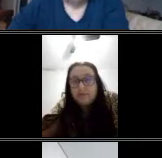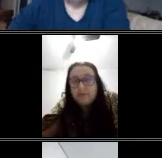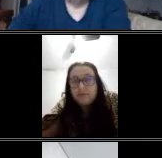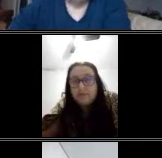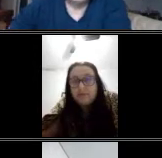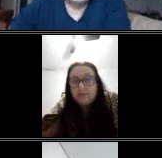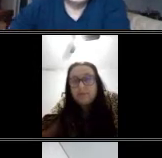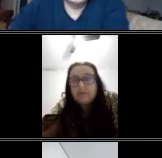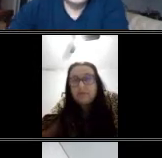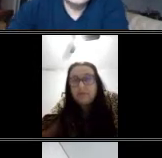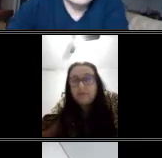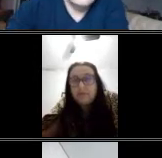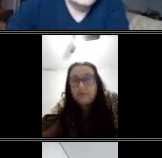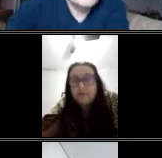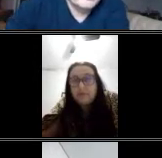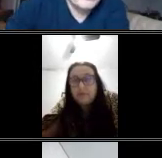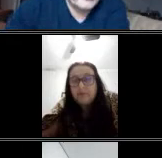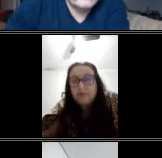vulneráveis.